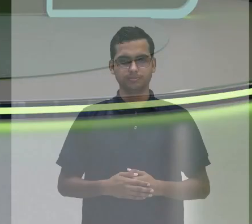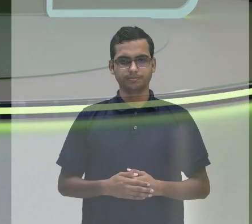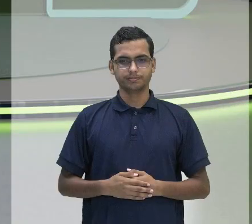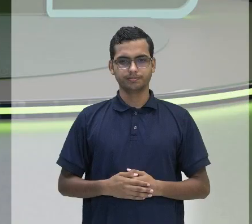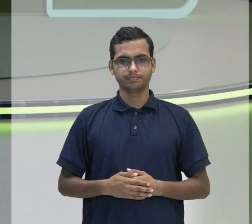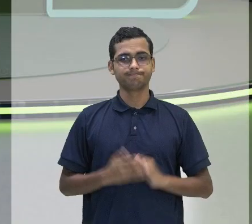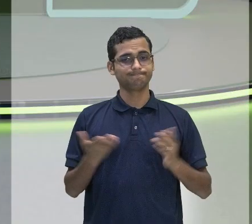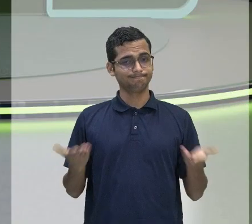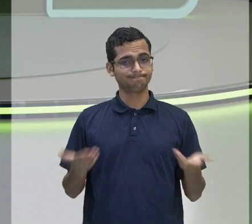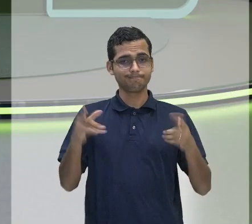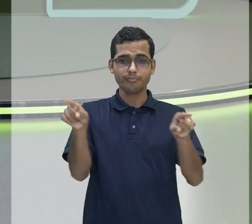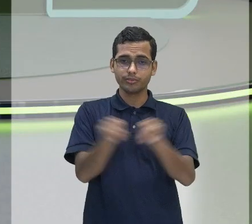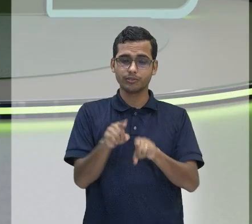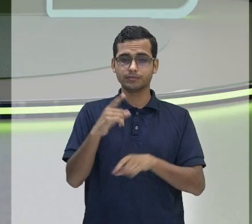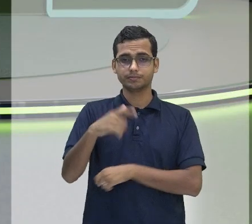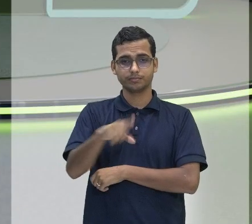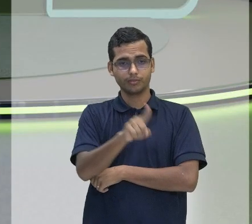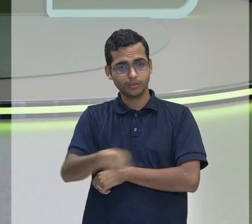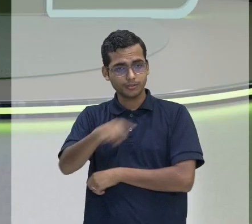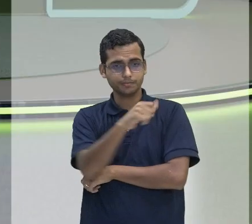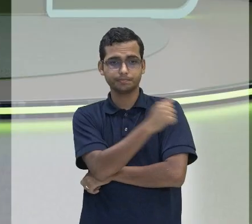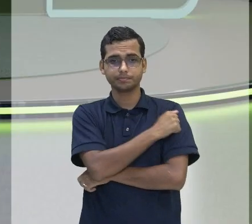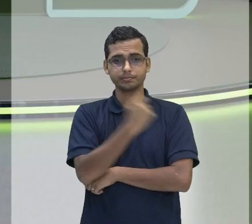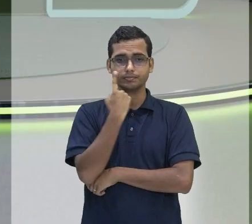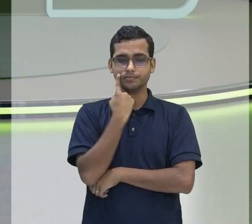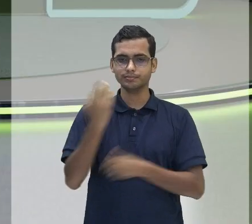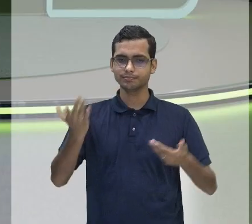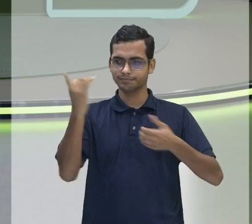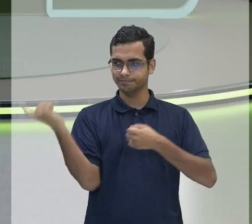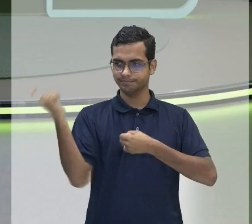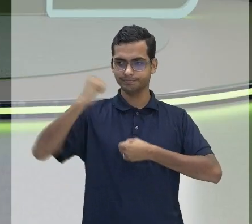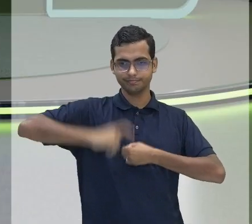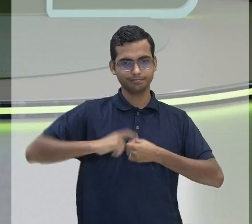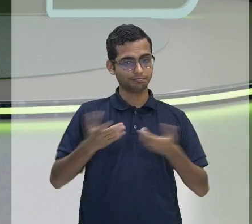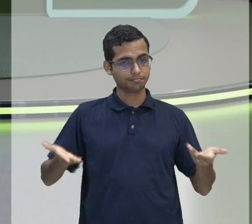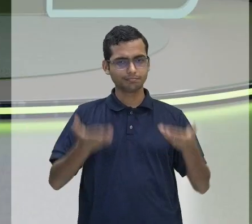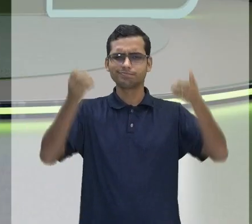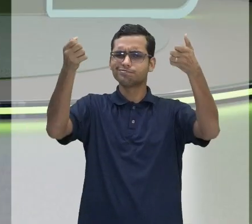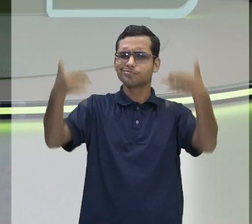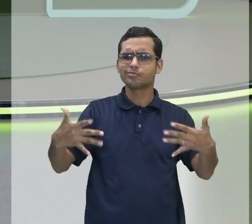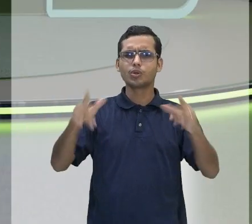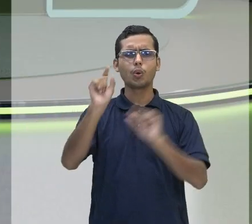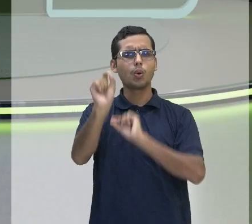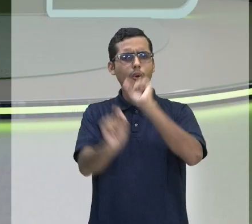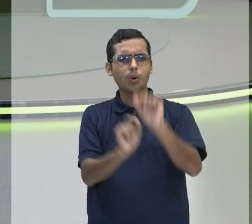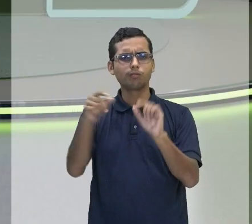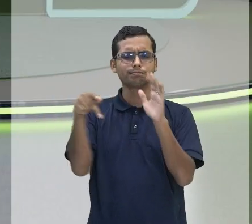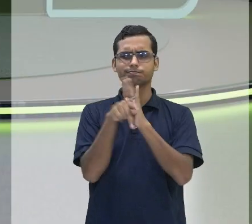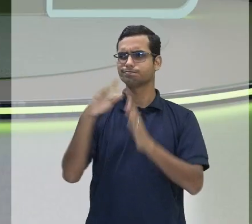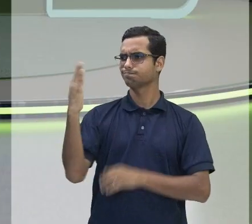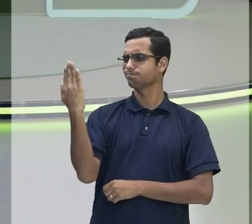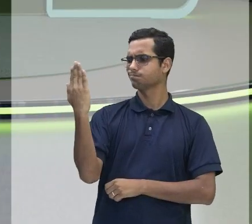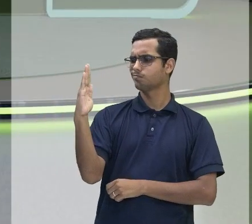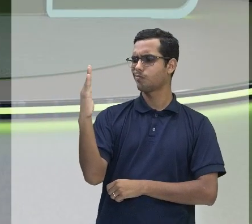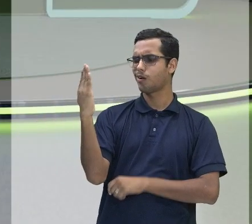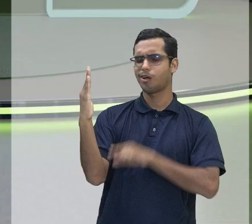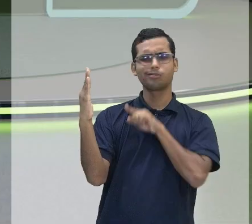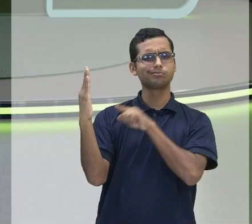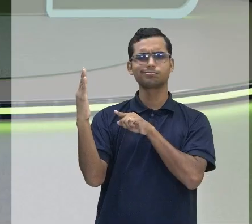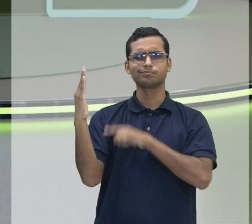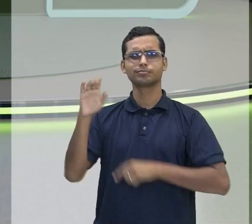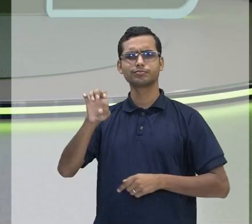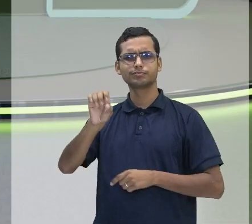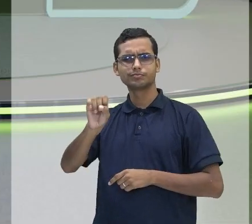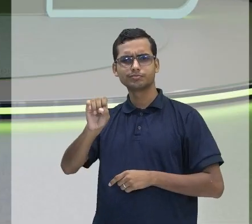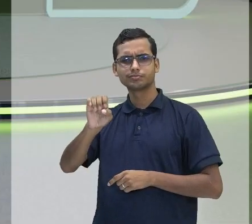Muito bem, queridos estudantes, estamos de volta aqui para falar hoje sobre os espelhos. E nada mais adequado para isso